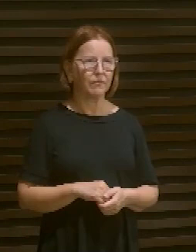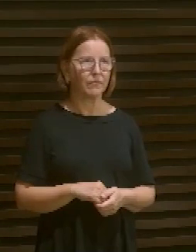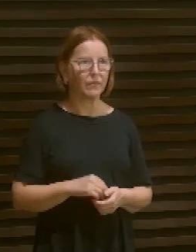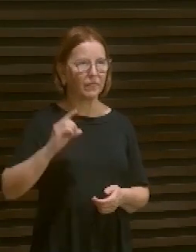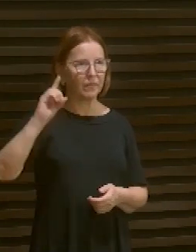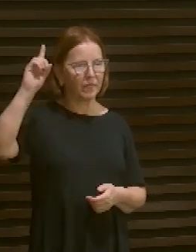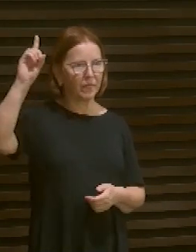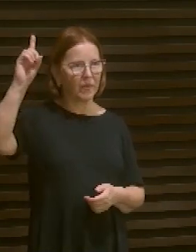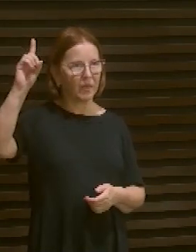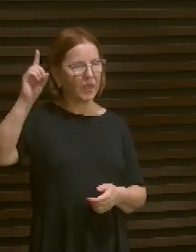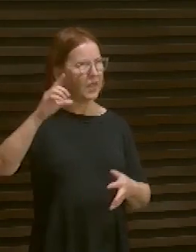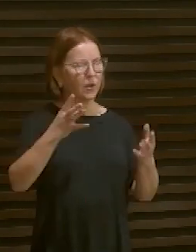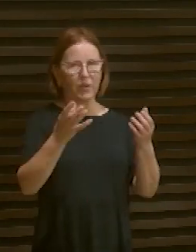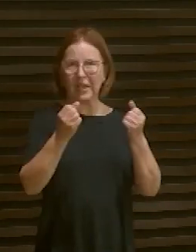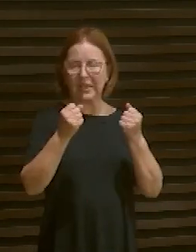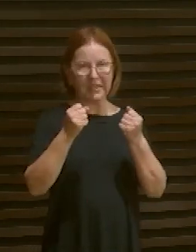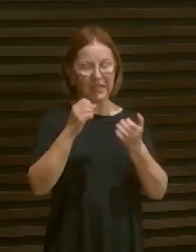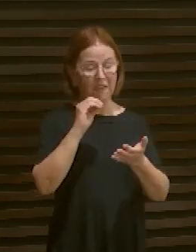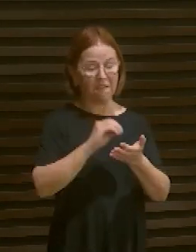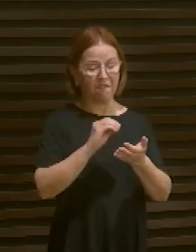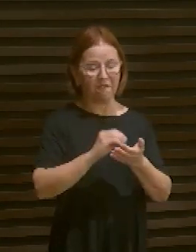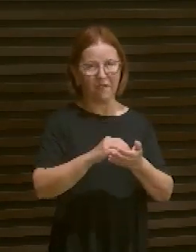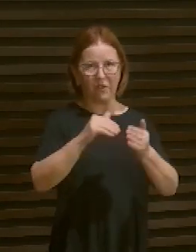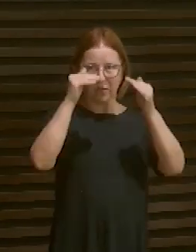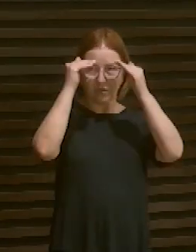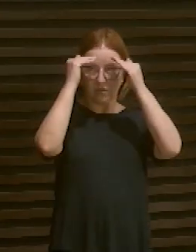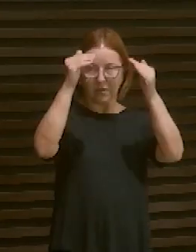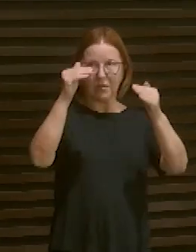Deus não aceita a desobediência à sua palavra.